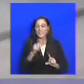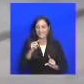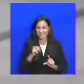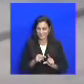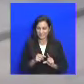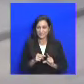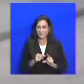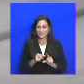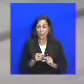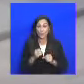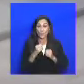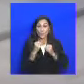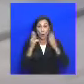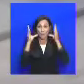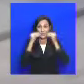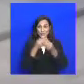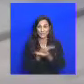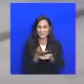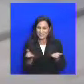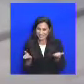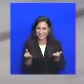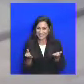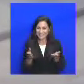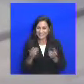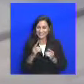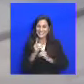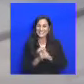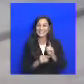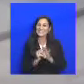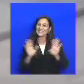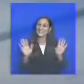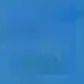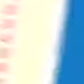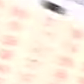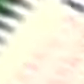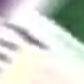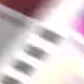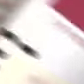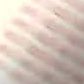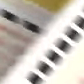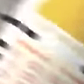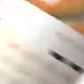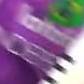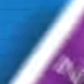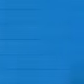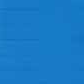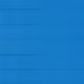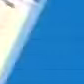YouTube da Caixa e da Rede TV. Uma ótima noite para você e até mais!